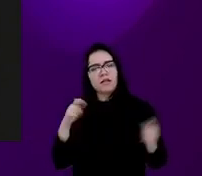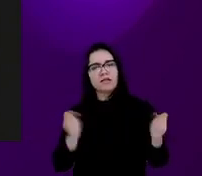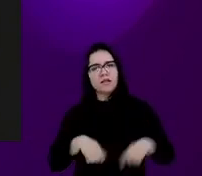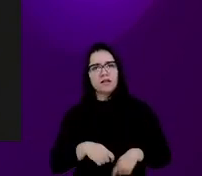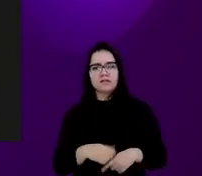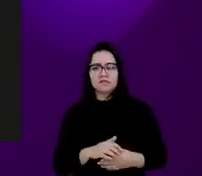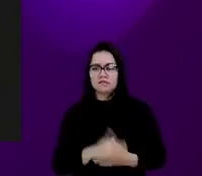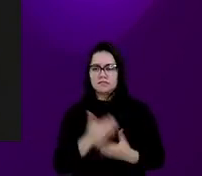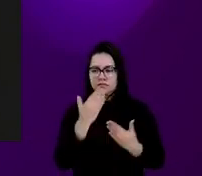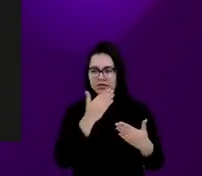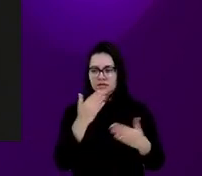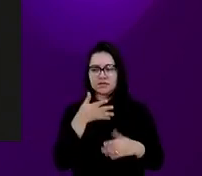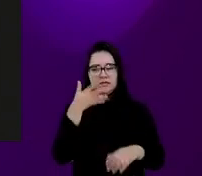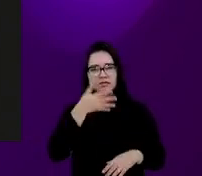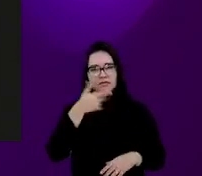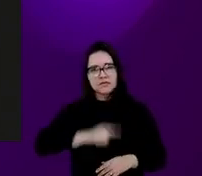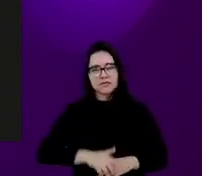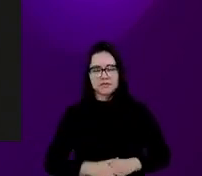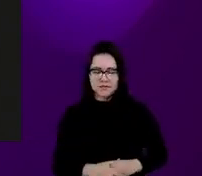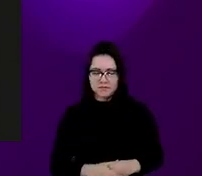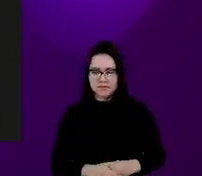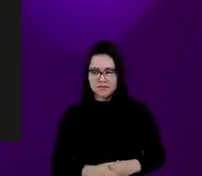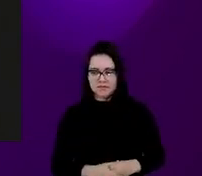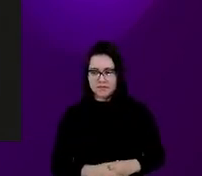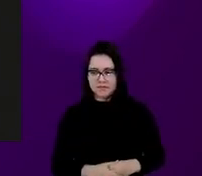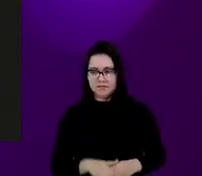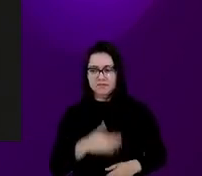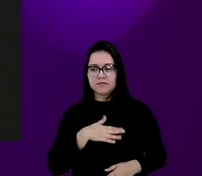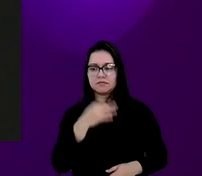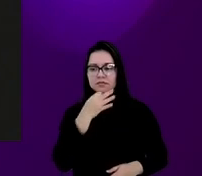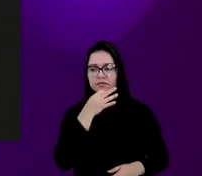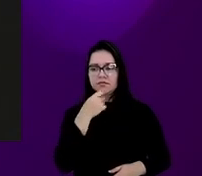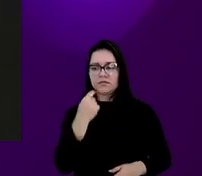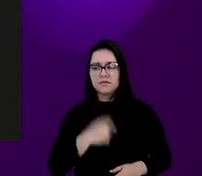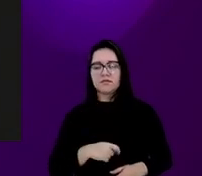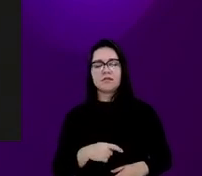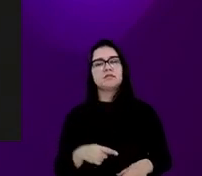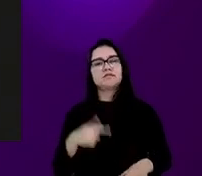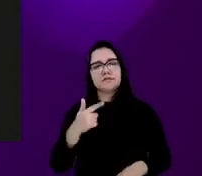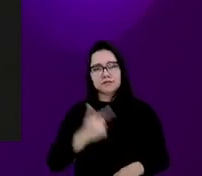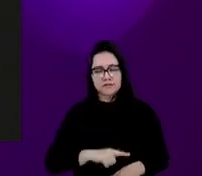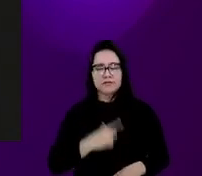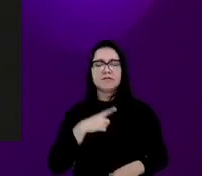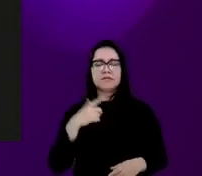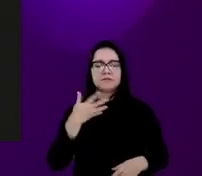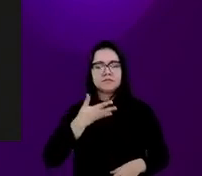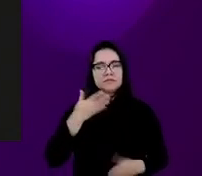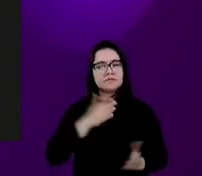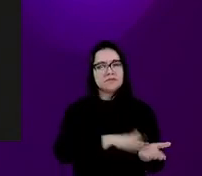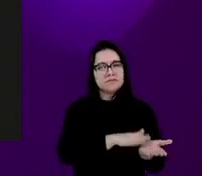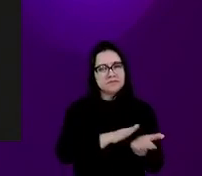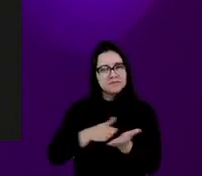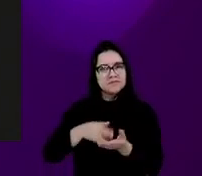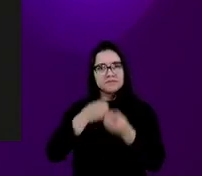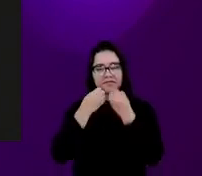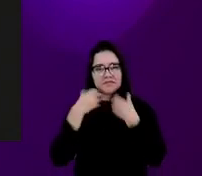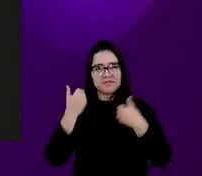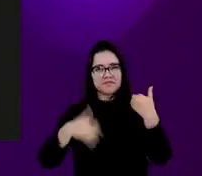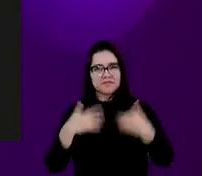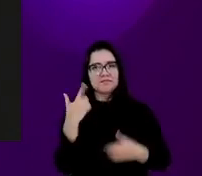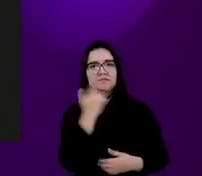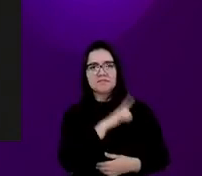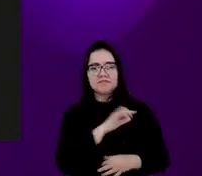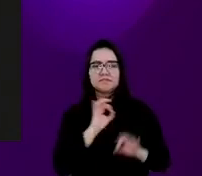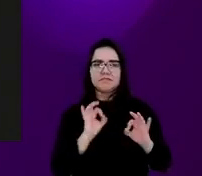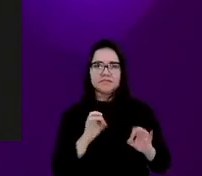de vocês. Na minha opinião, assim, primeiro eu gostaria de parabenizar todos aí por excelentes apresentações. Acho que a gente conseguiu